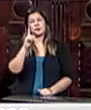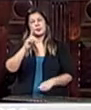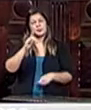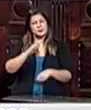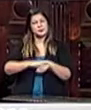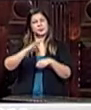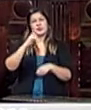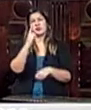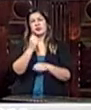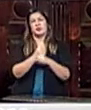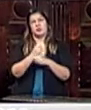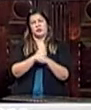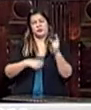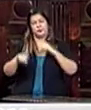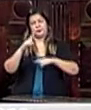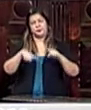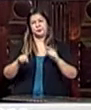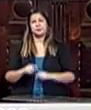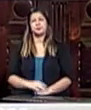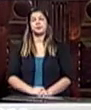mais um ano de mandato.